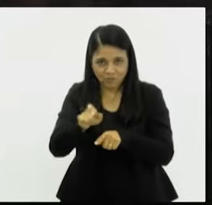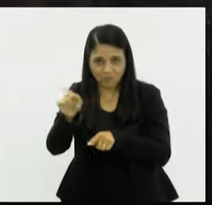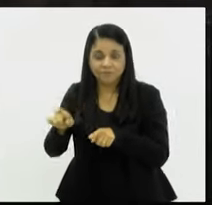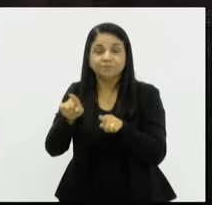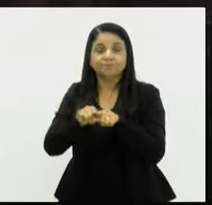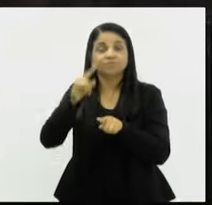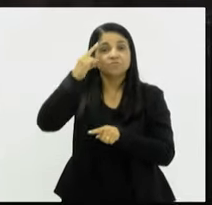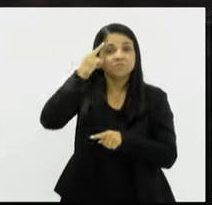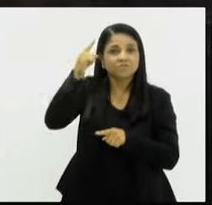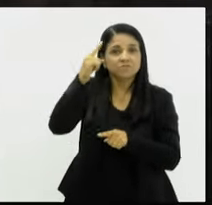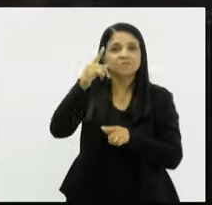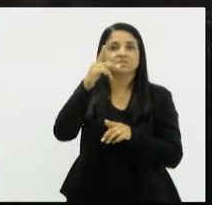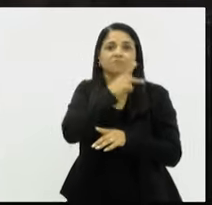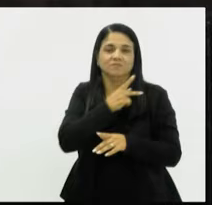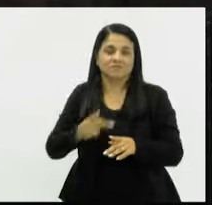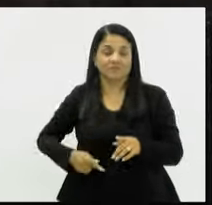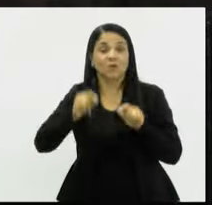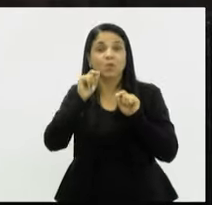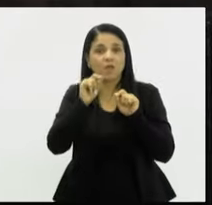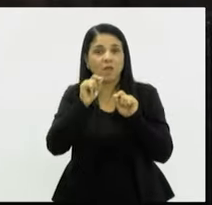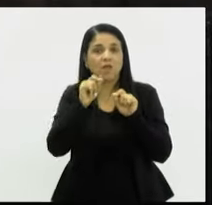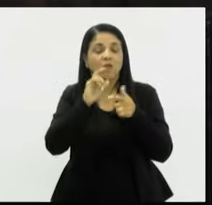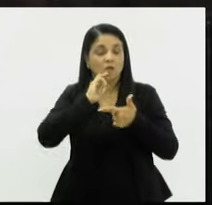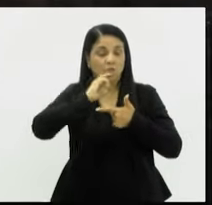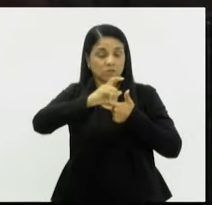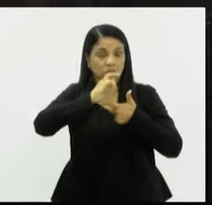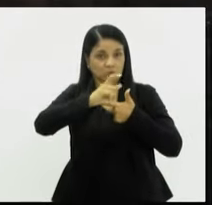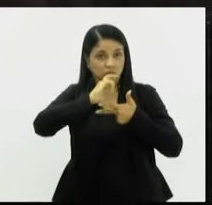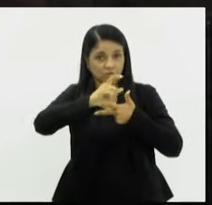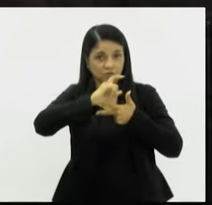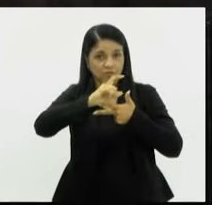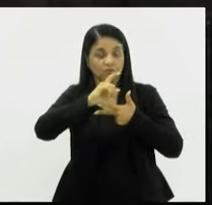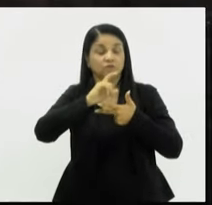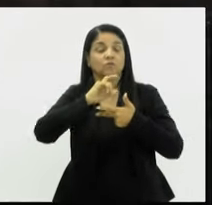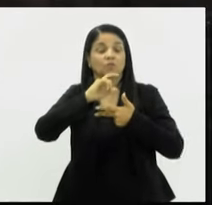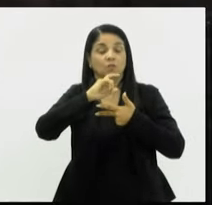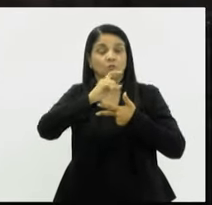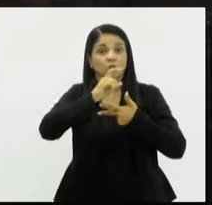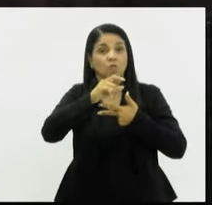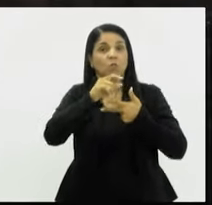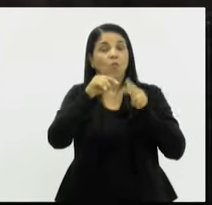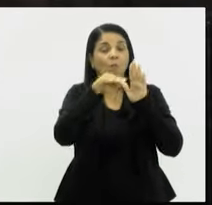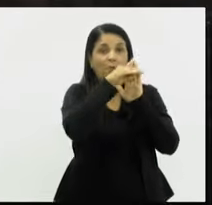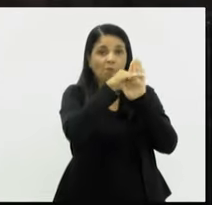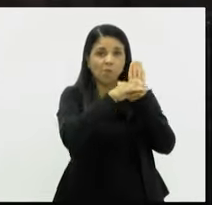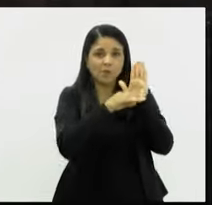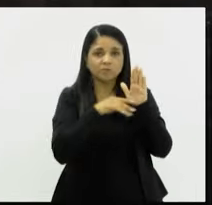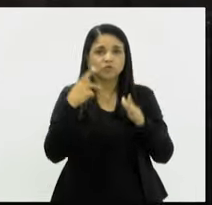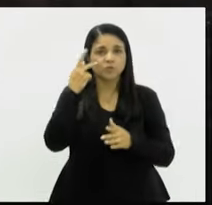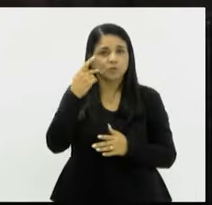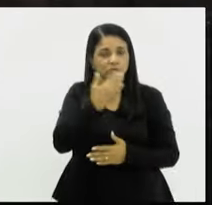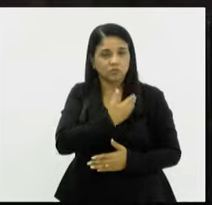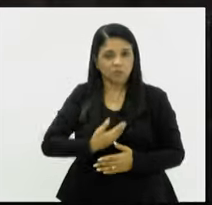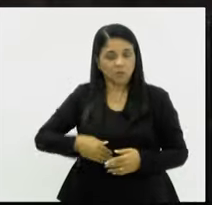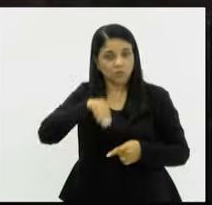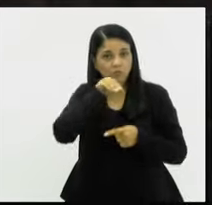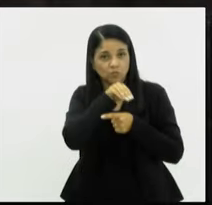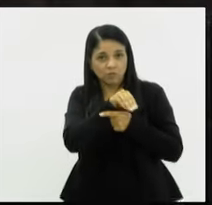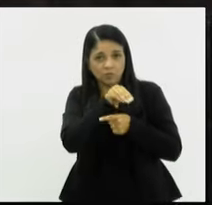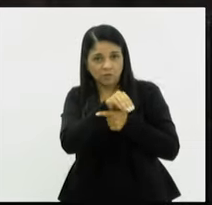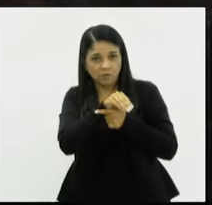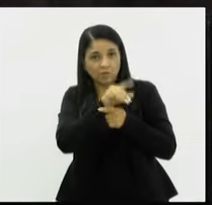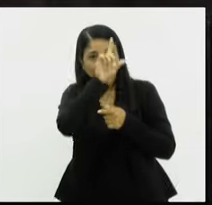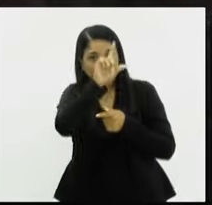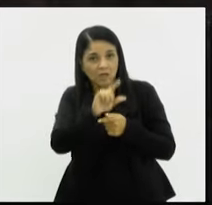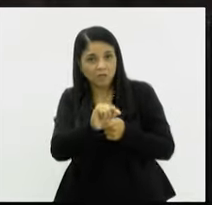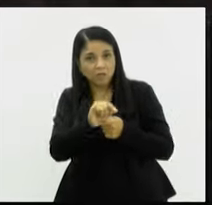presidenta, é autorizar justamente o Poder Executivo que possa trazer um plano estadual de políticas públicas do cuidado para a